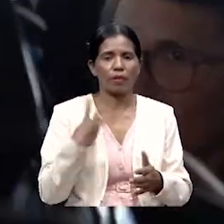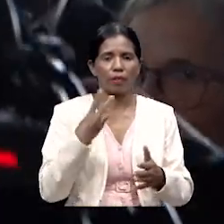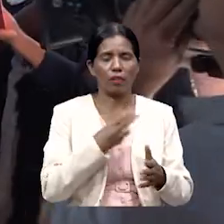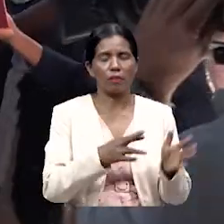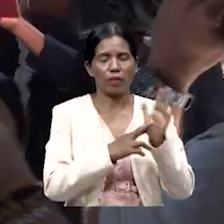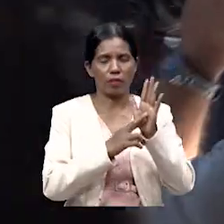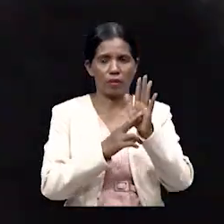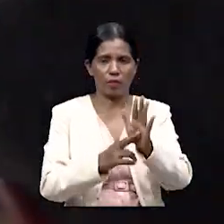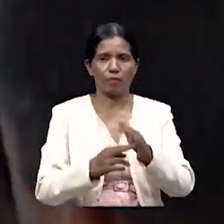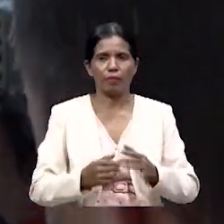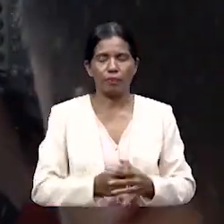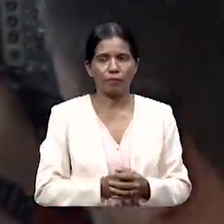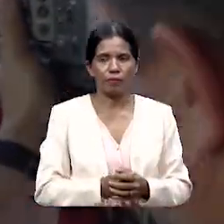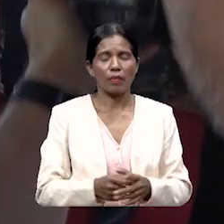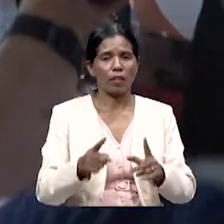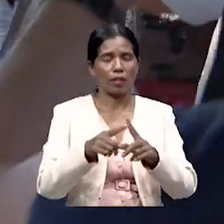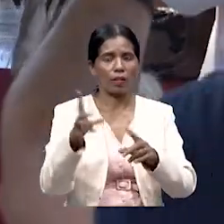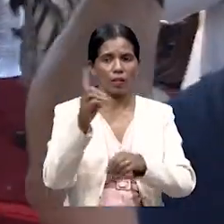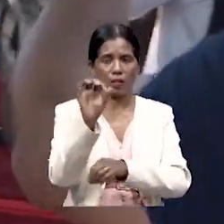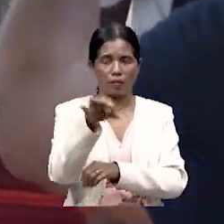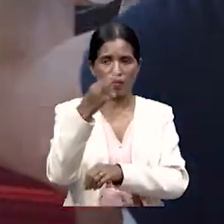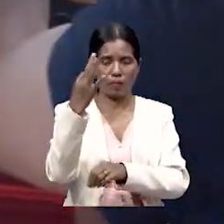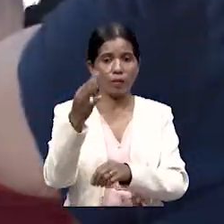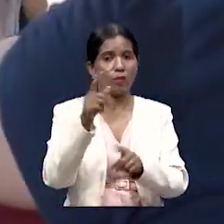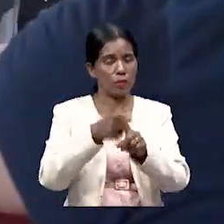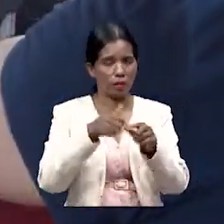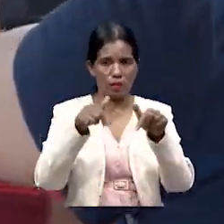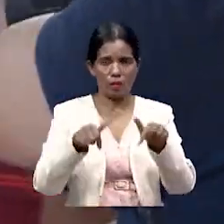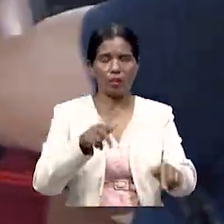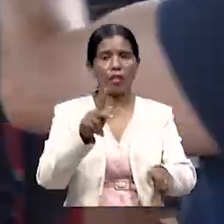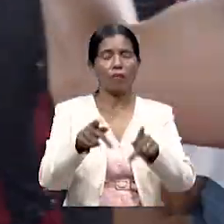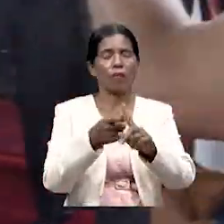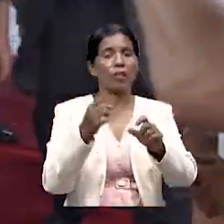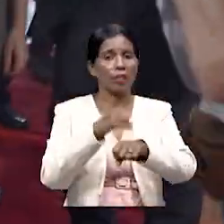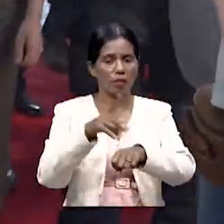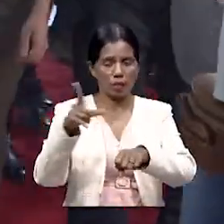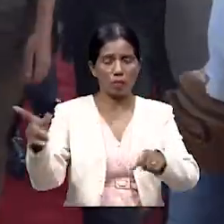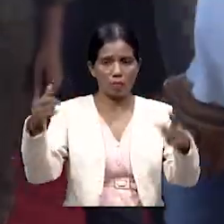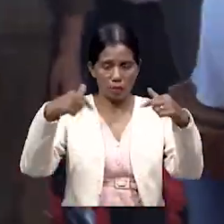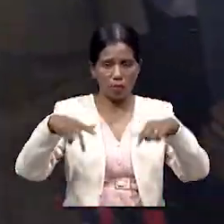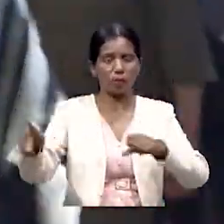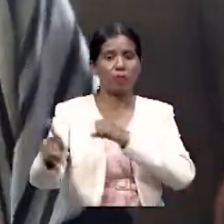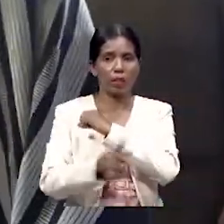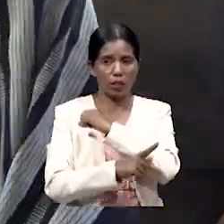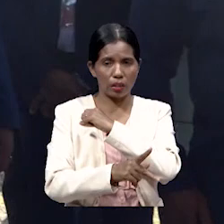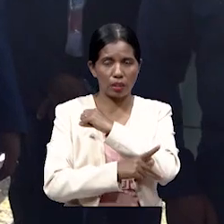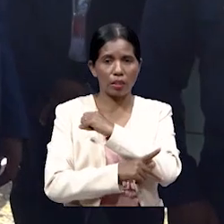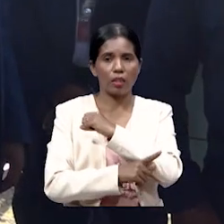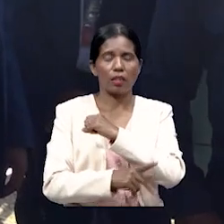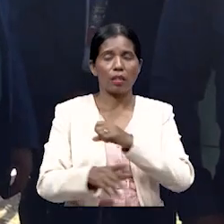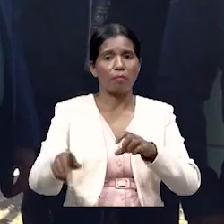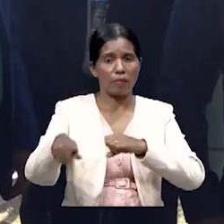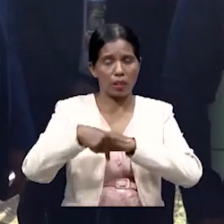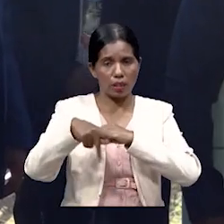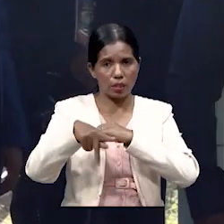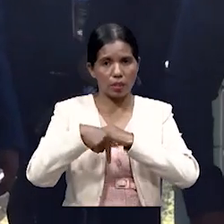e a sua... E a Lorong San Resencia Fulané, convidado internacional, nebe mai atu participa iha ceremonia tomar de pose ba